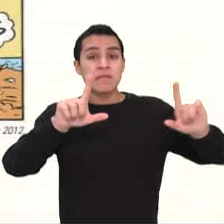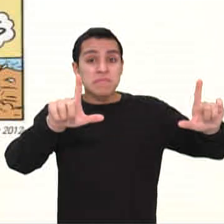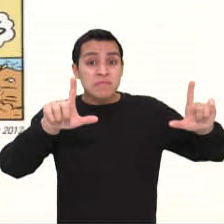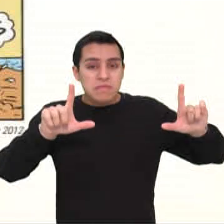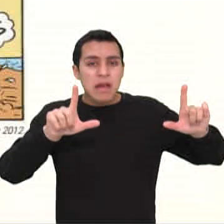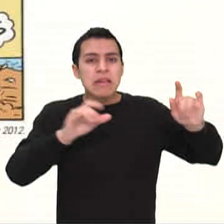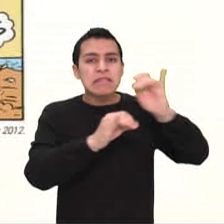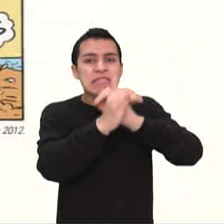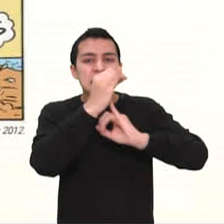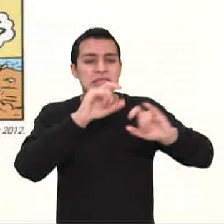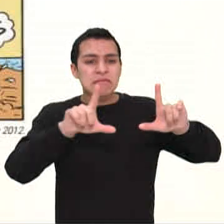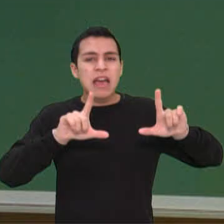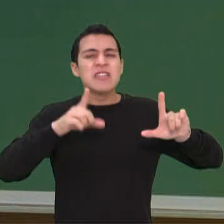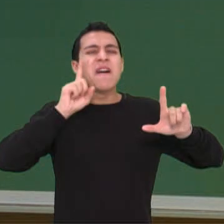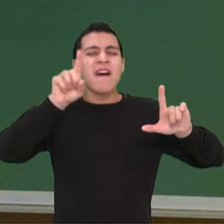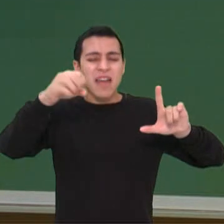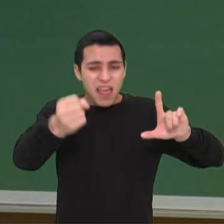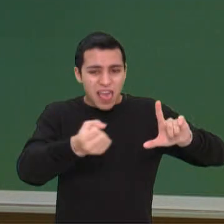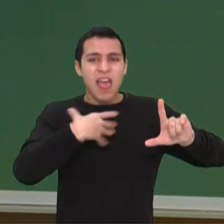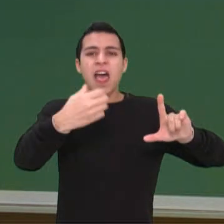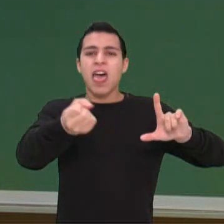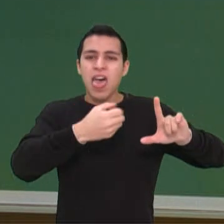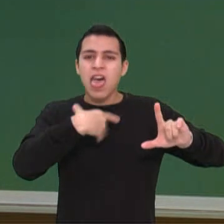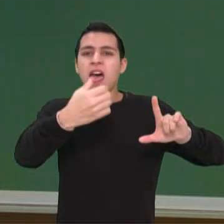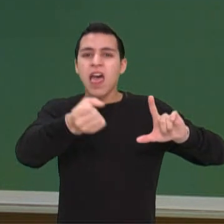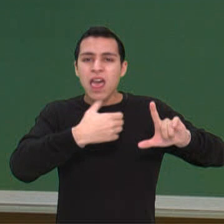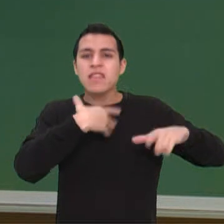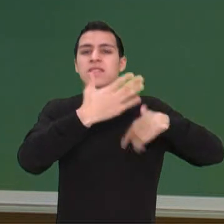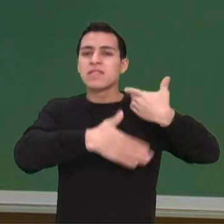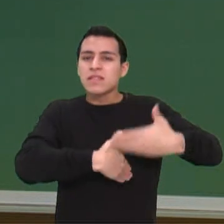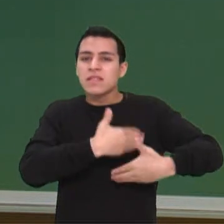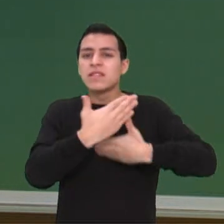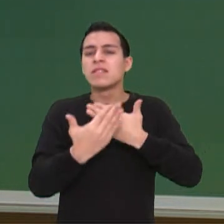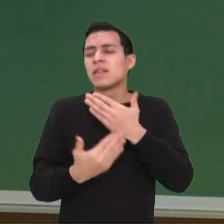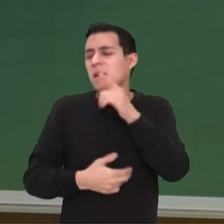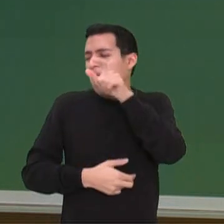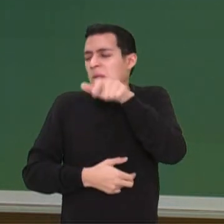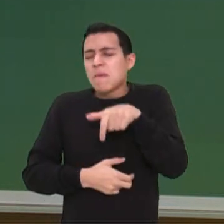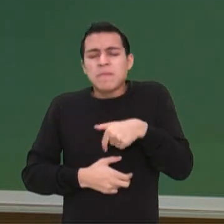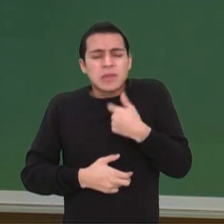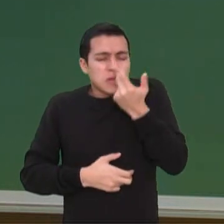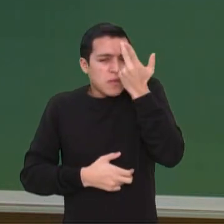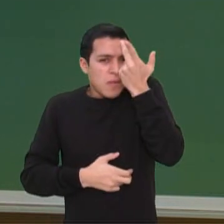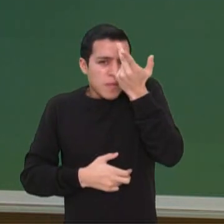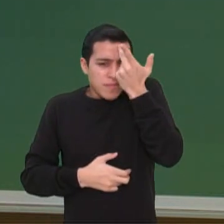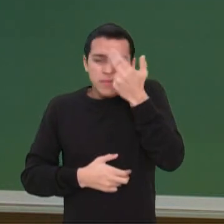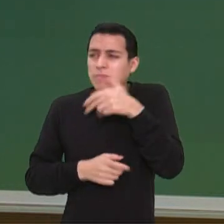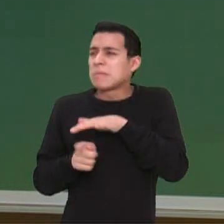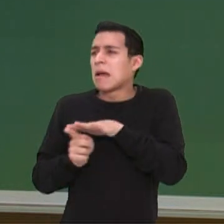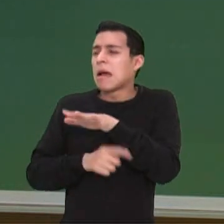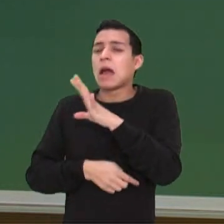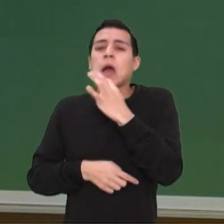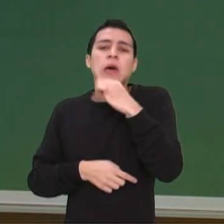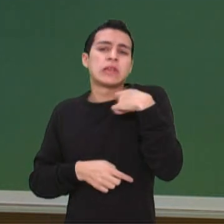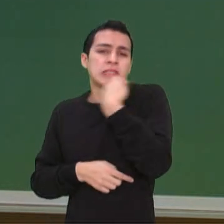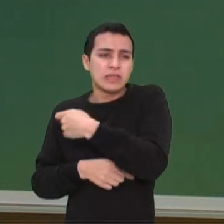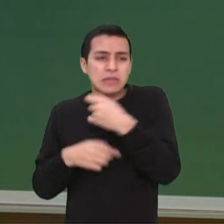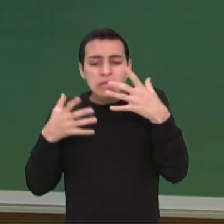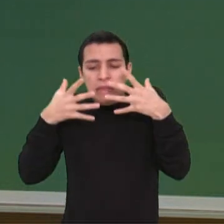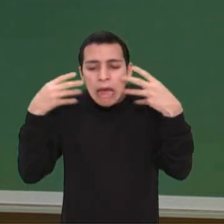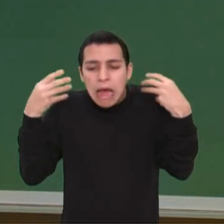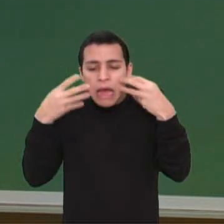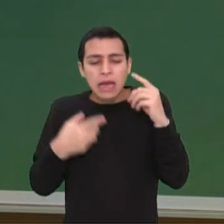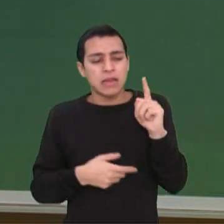gente tem como receber diariamente, né? E um personagem que é muito comum, que é muito famoso, é o